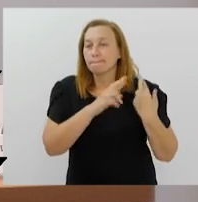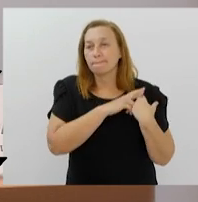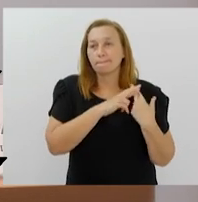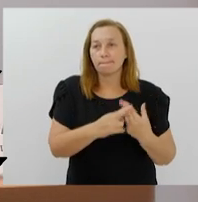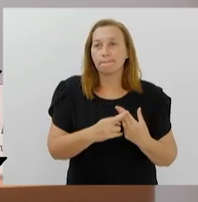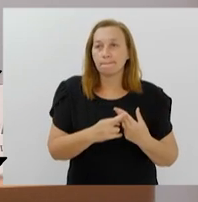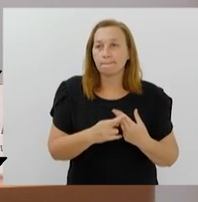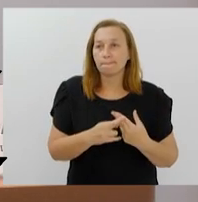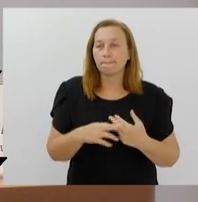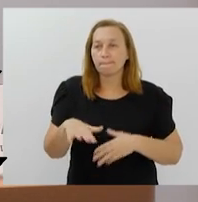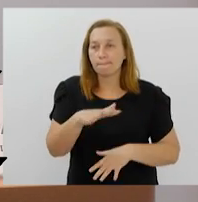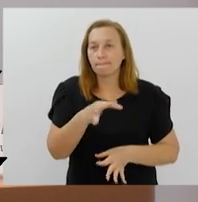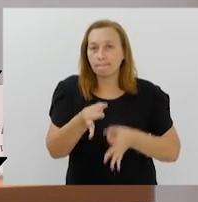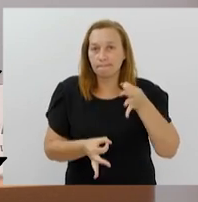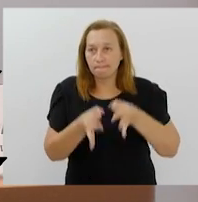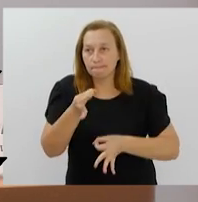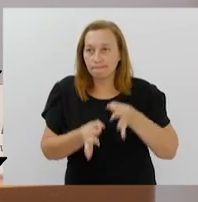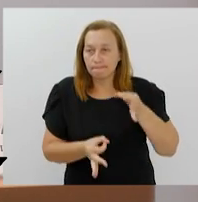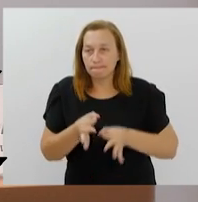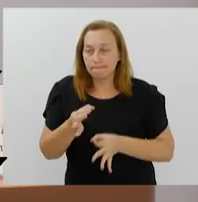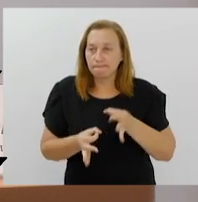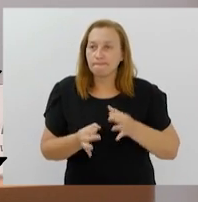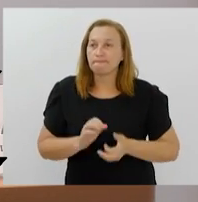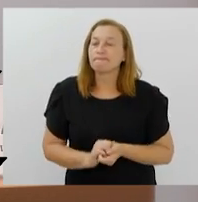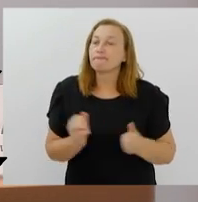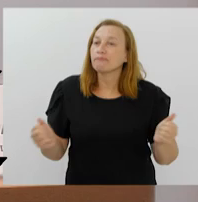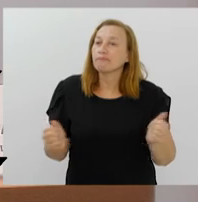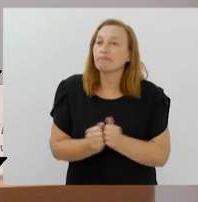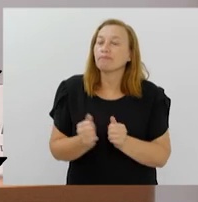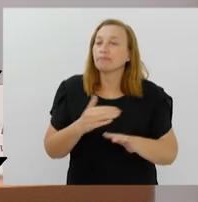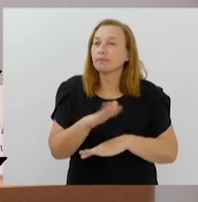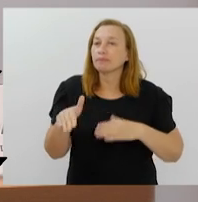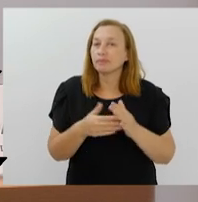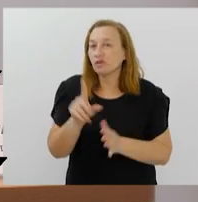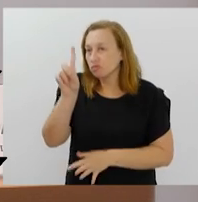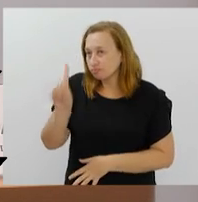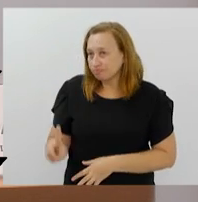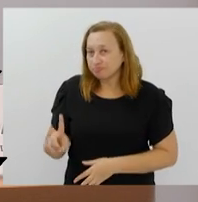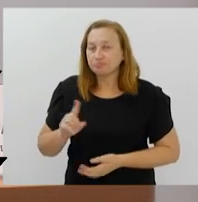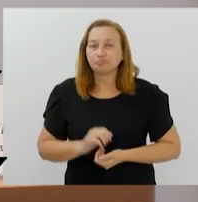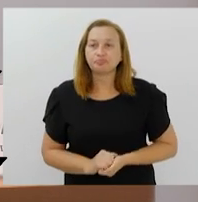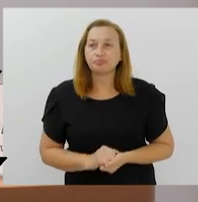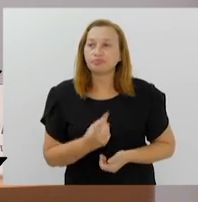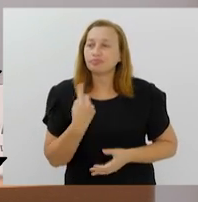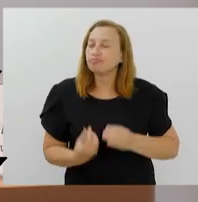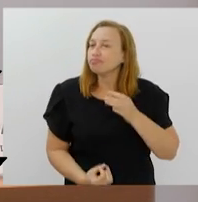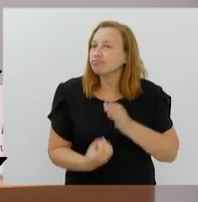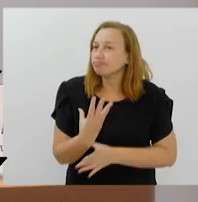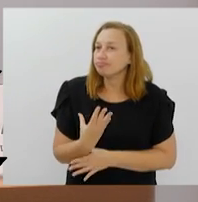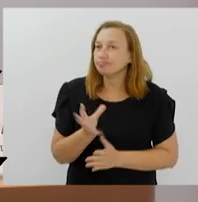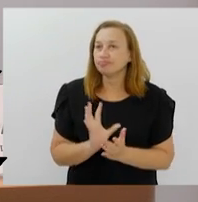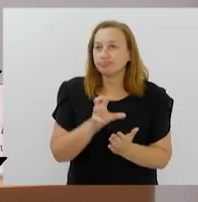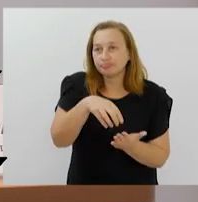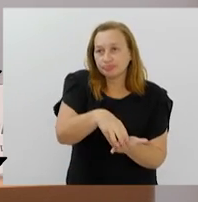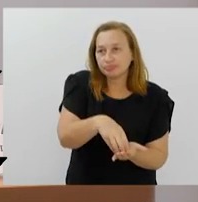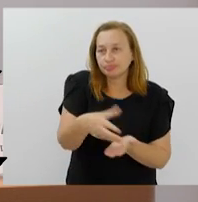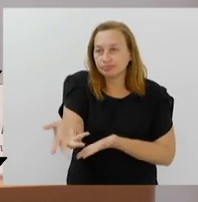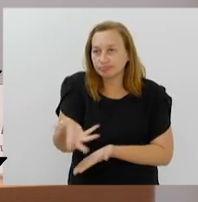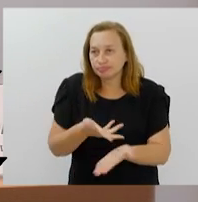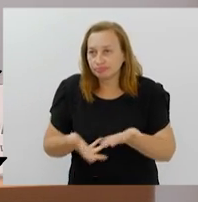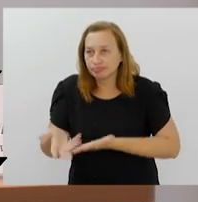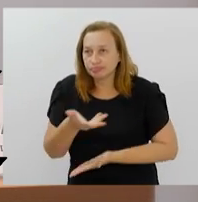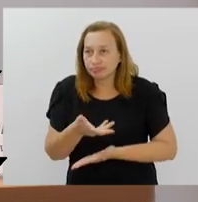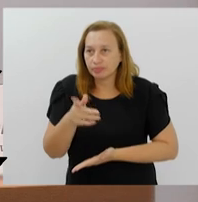pelo departamento jurídico da Unimed ferge em conjunto com toda diretoria Nós criamos um núcleo de conciliação